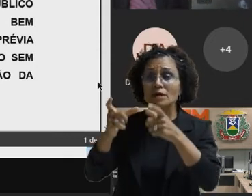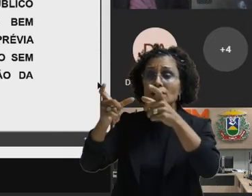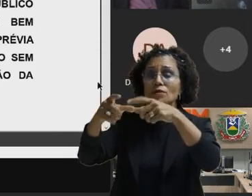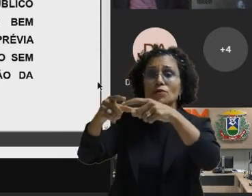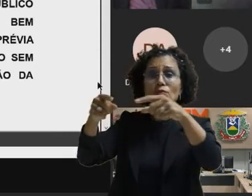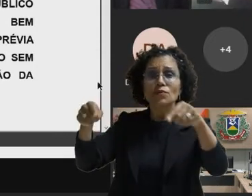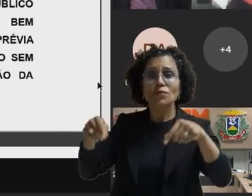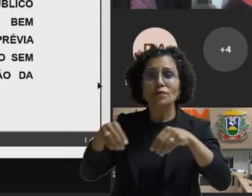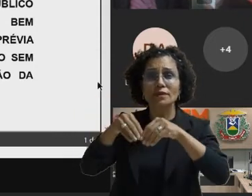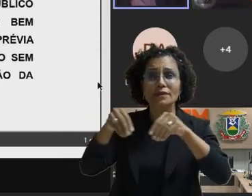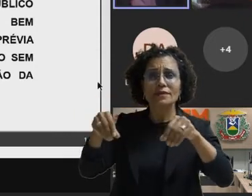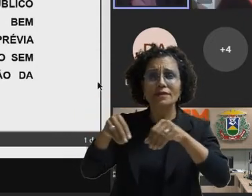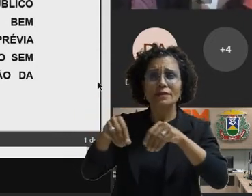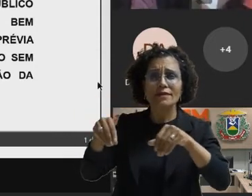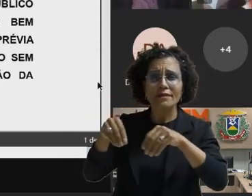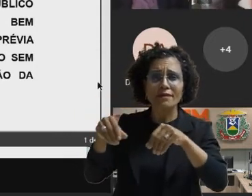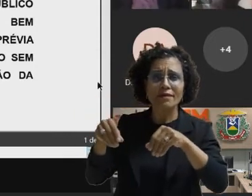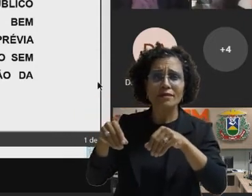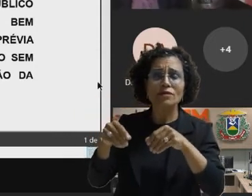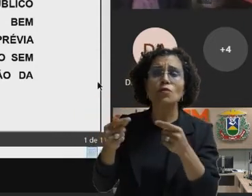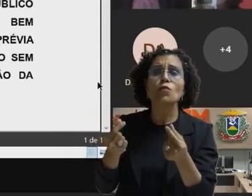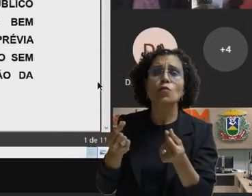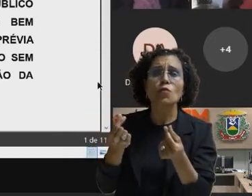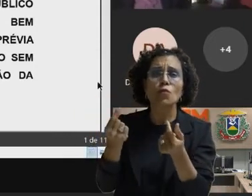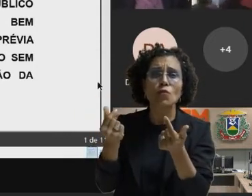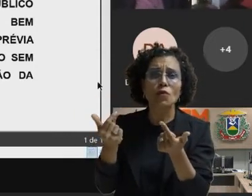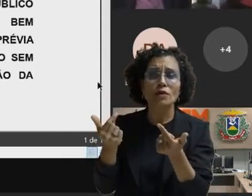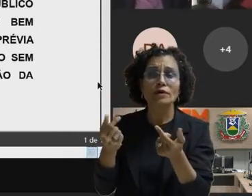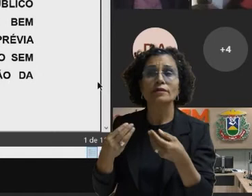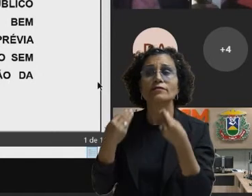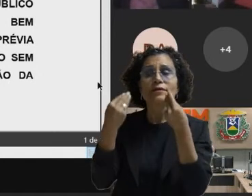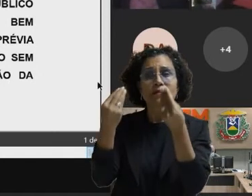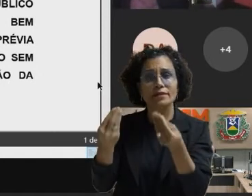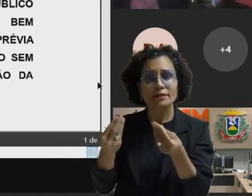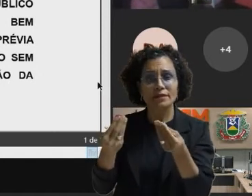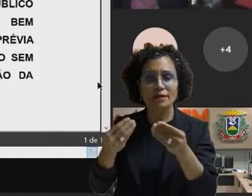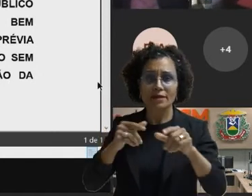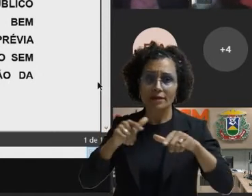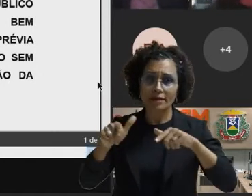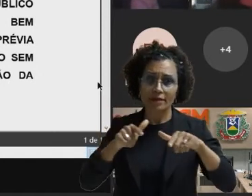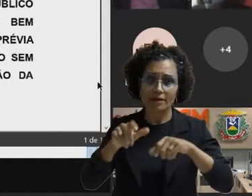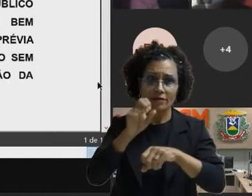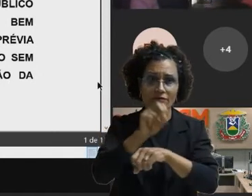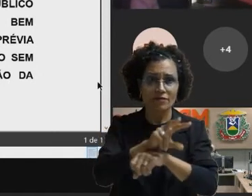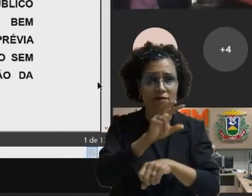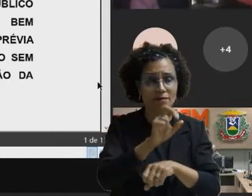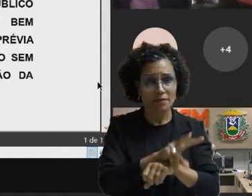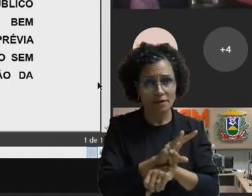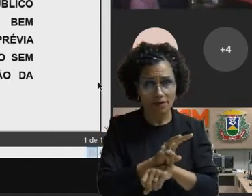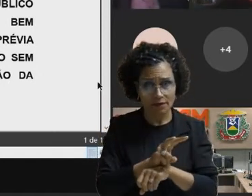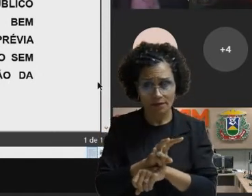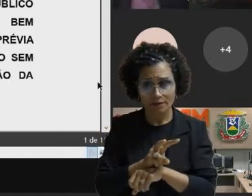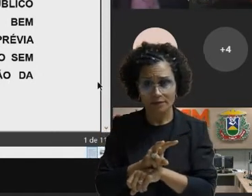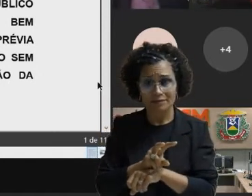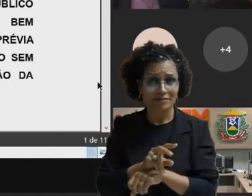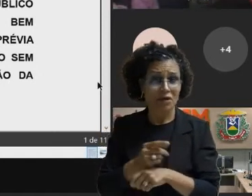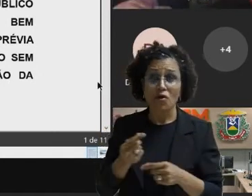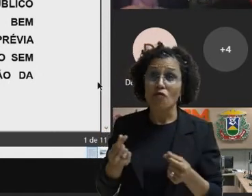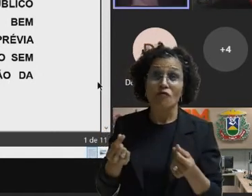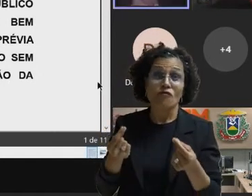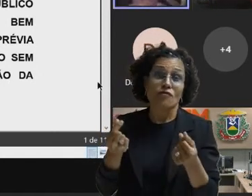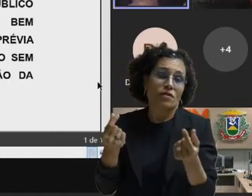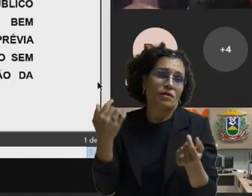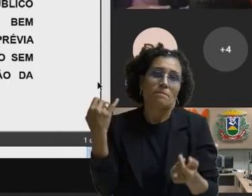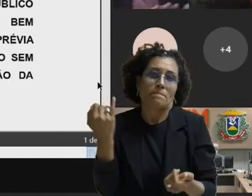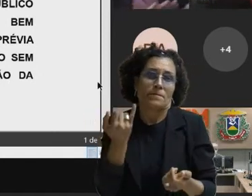para a instalação de uma fábrica que trará empregos, eu acho que não é significativo esse valor desse imóvel. Talvez hoje